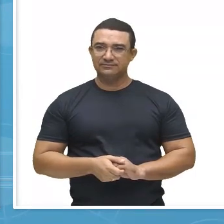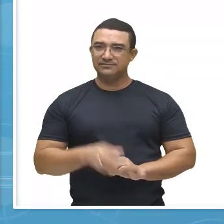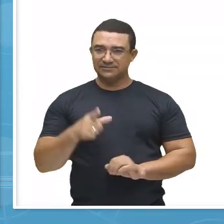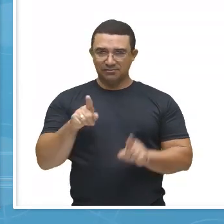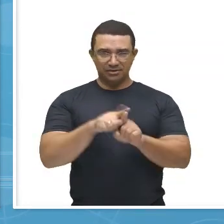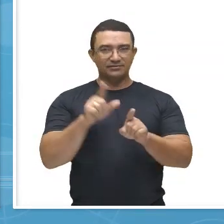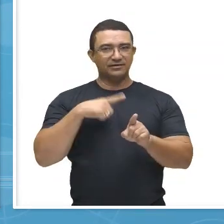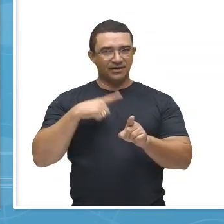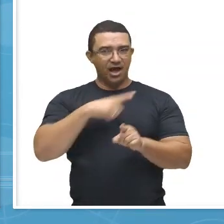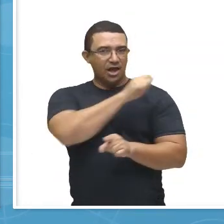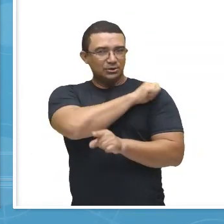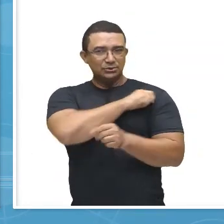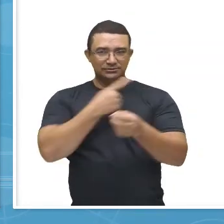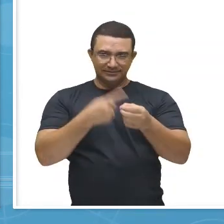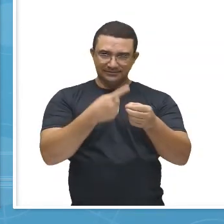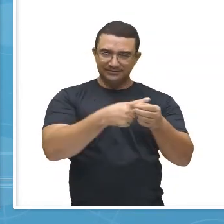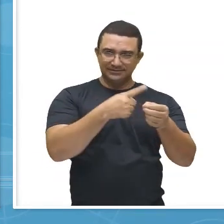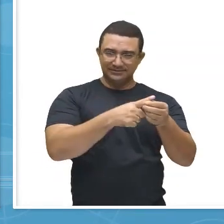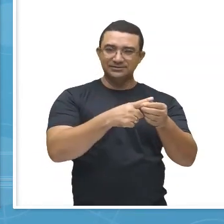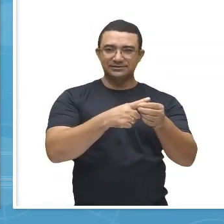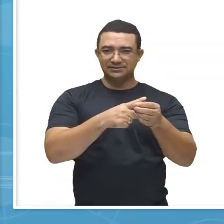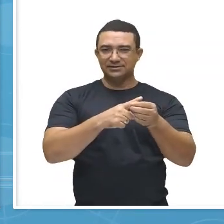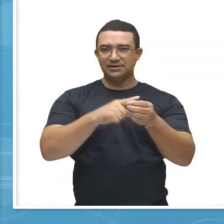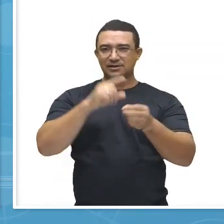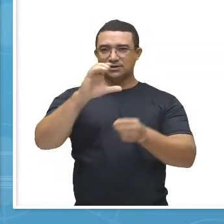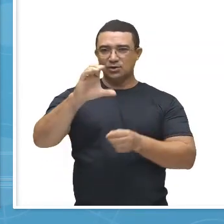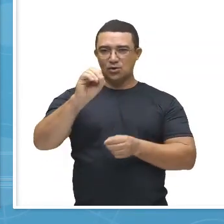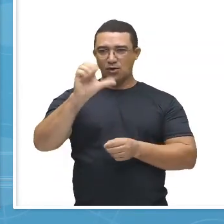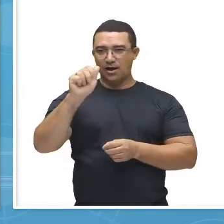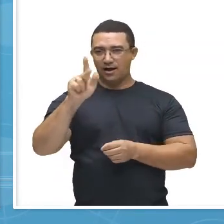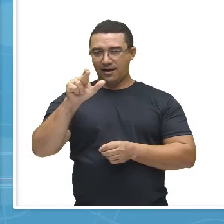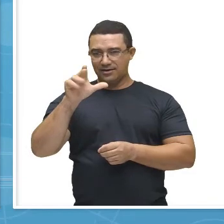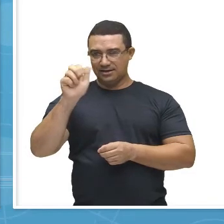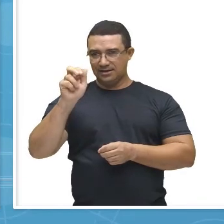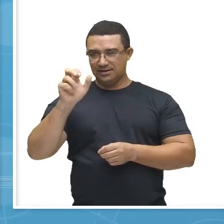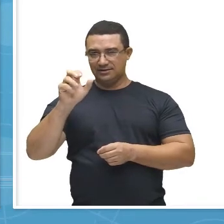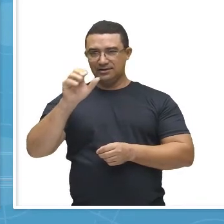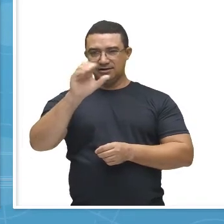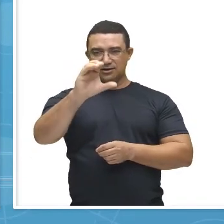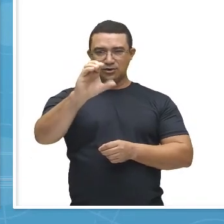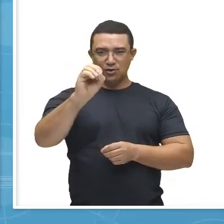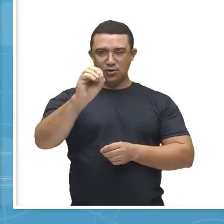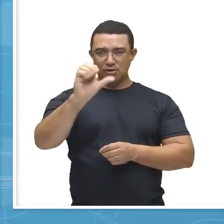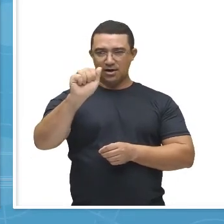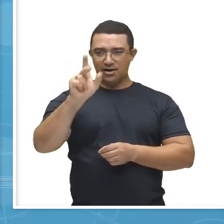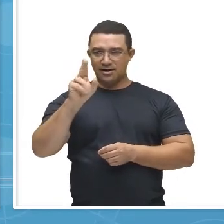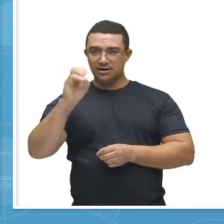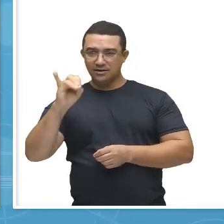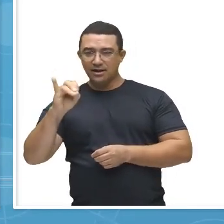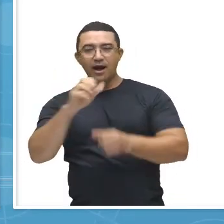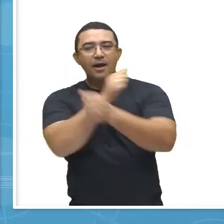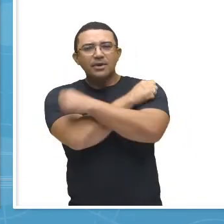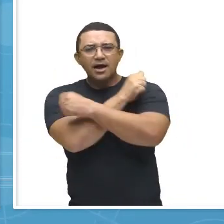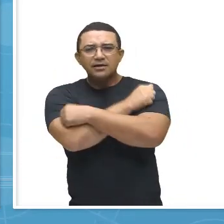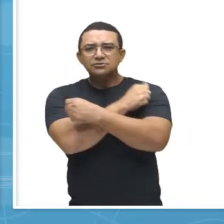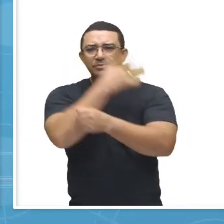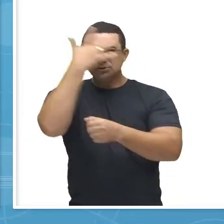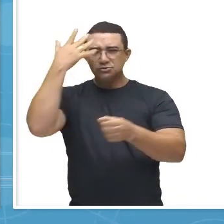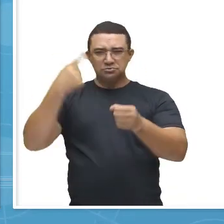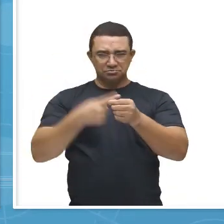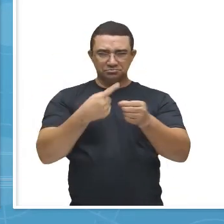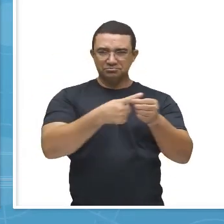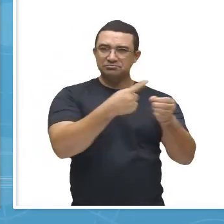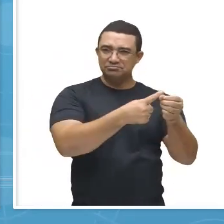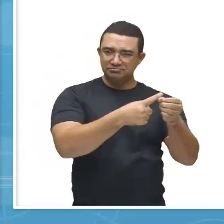Coari, da Maria Clara, Escola Estadual Nossa Senhora do Papel Socorro, em Coari, lá do centro de Coari. Um grande abraço ao pessoal de Coari,